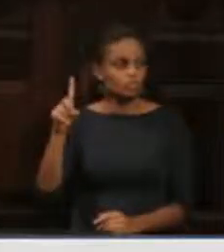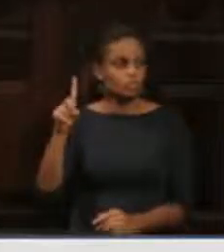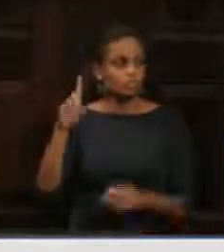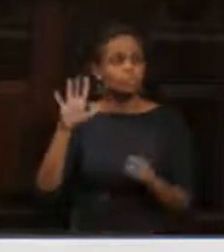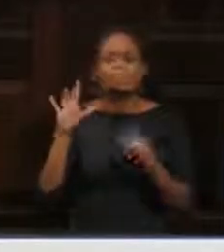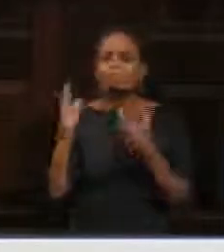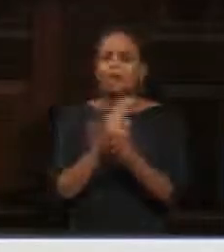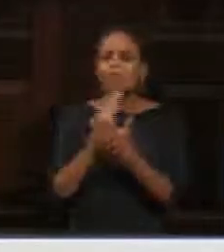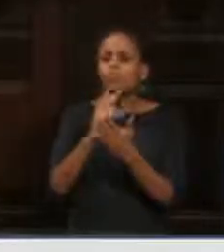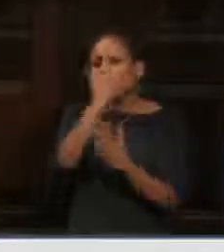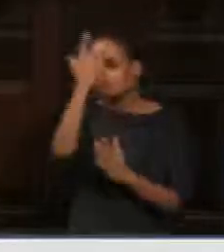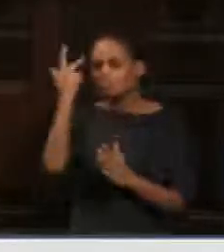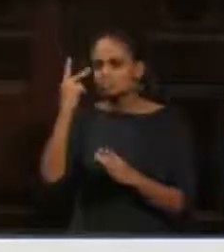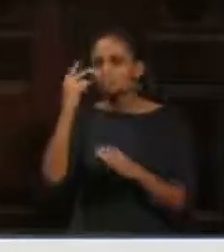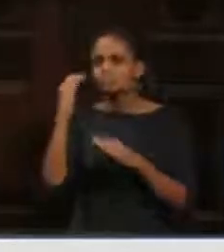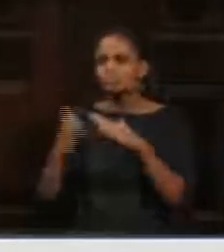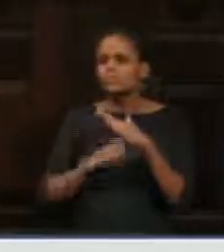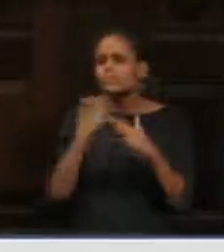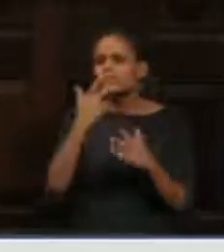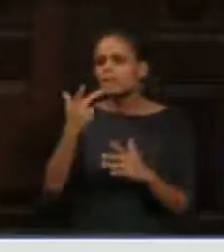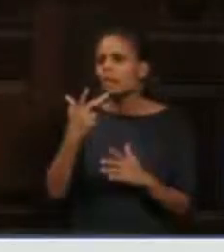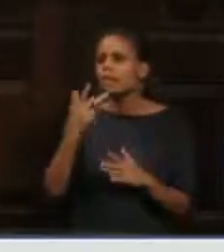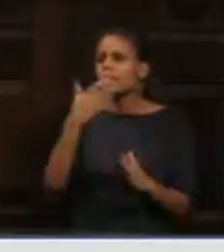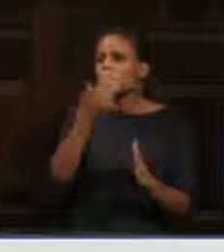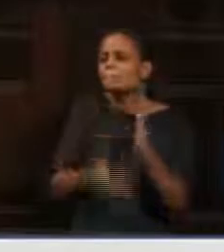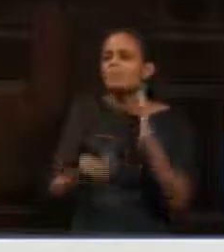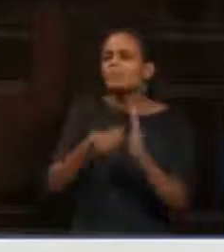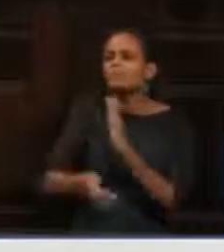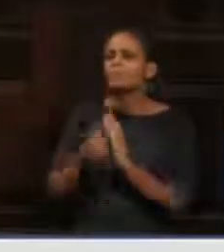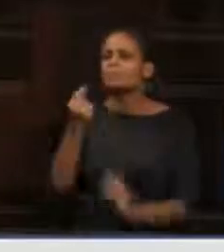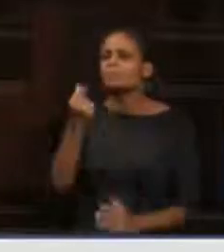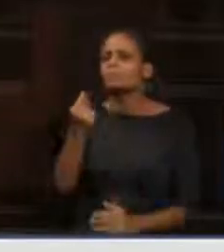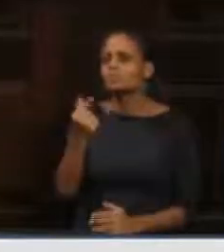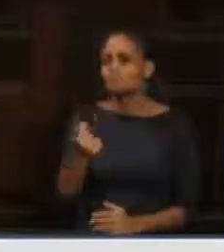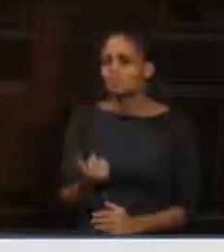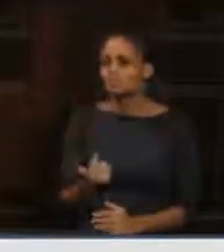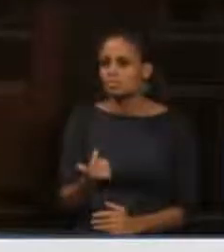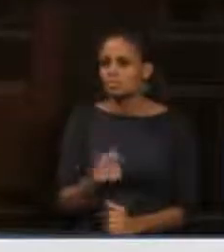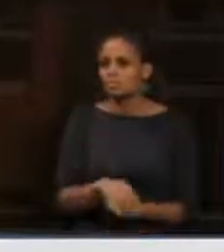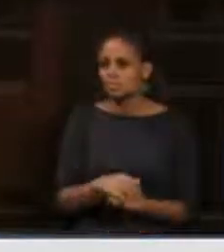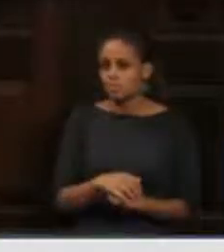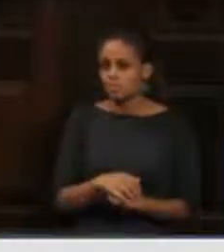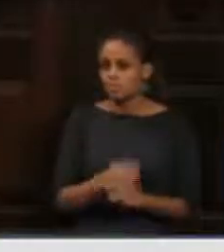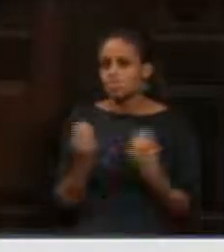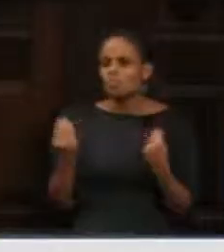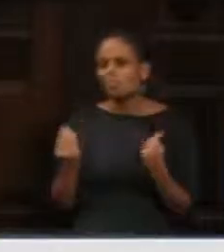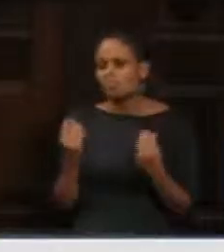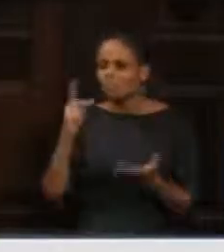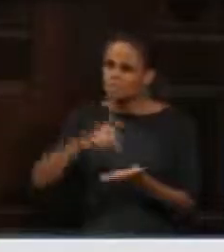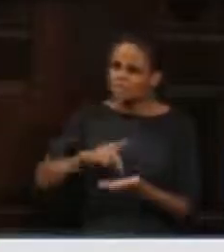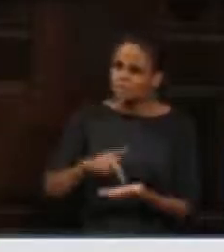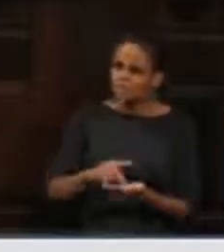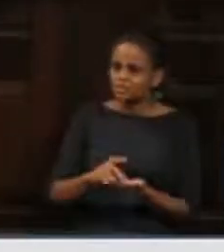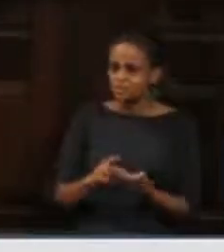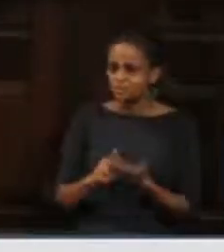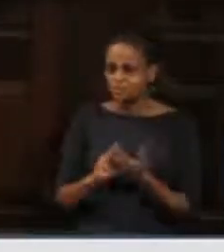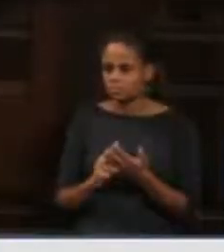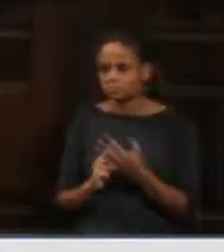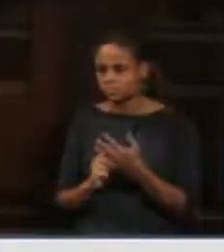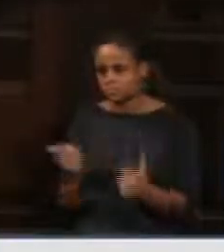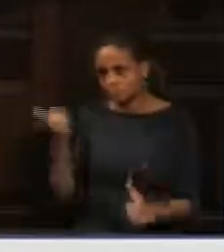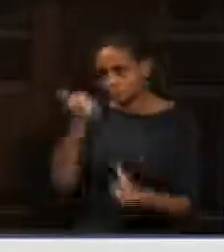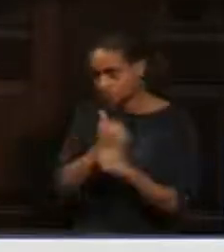visto. Como perder dinheiro se esse dinheiro certamente vai ser gasto aqui dentro do Brasil? A gente